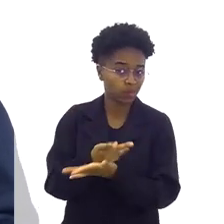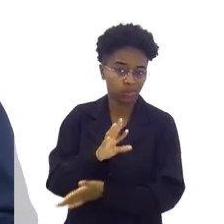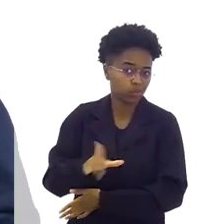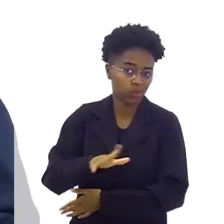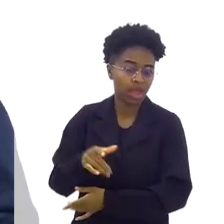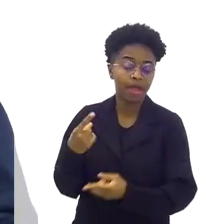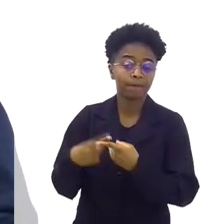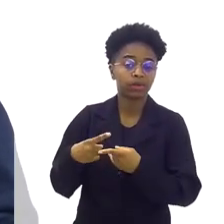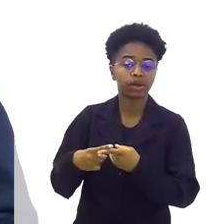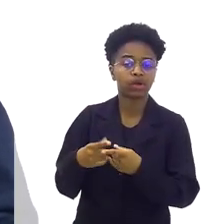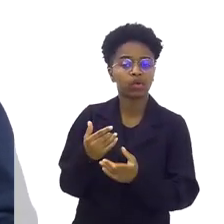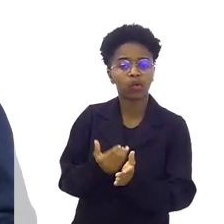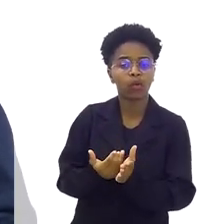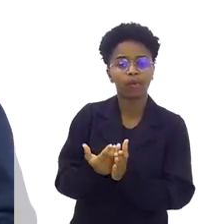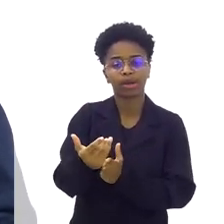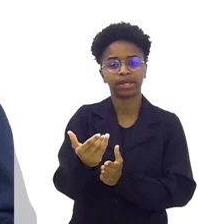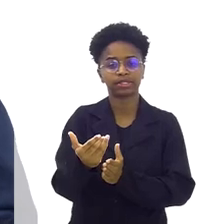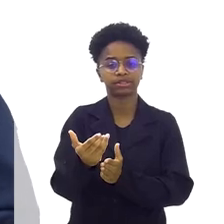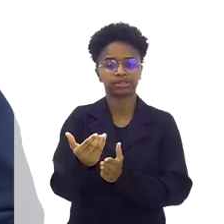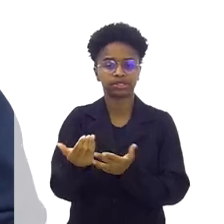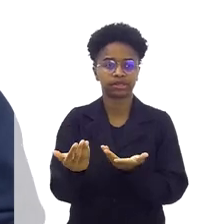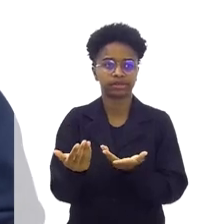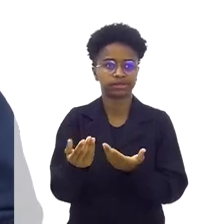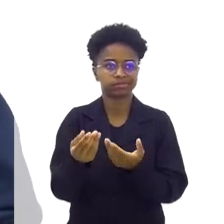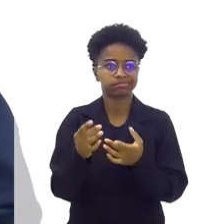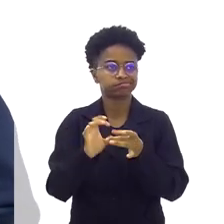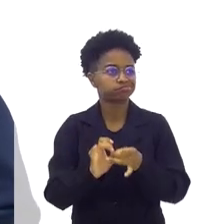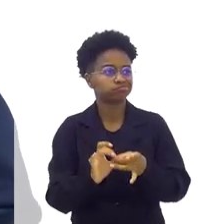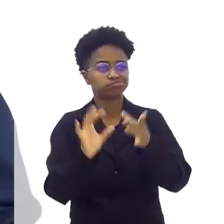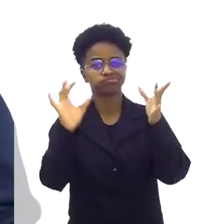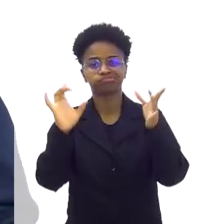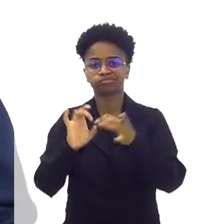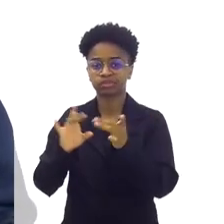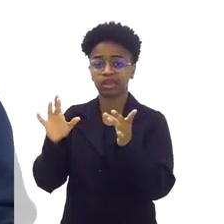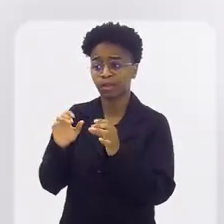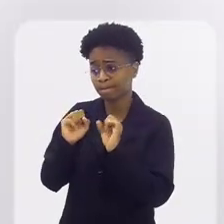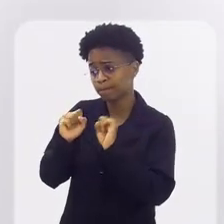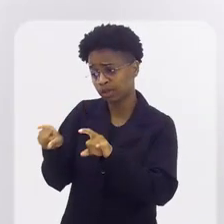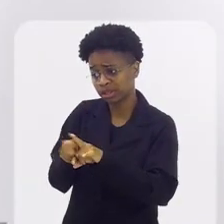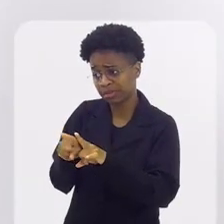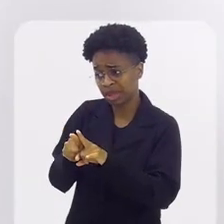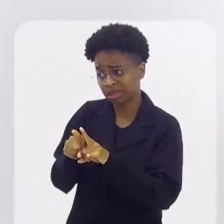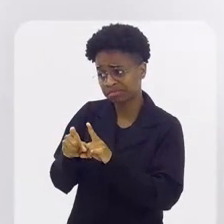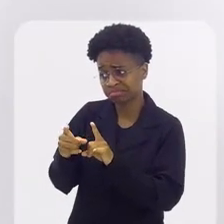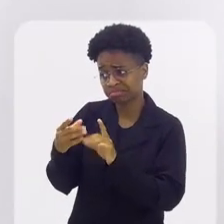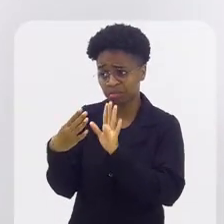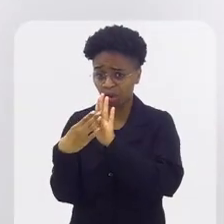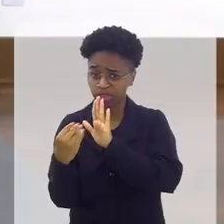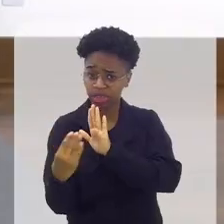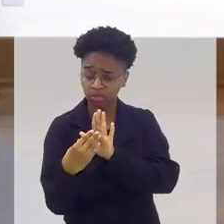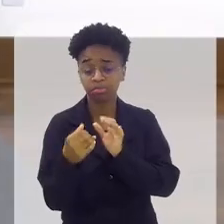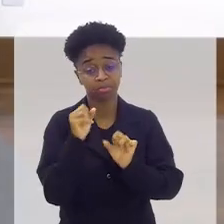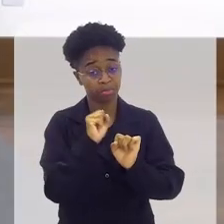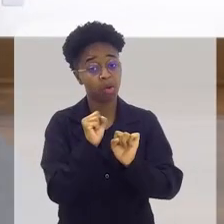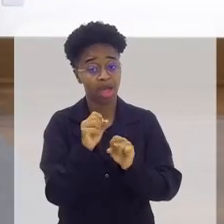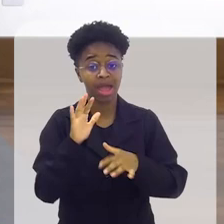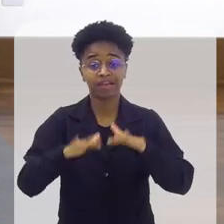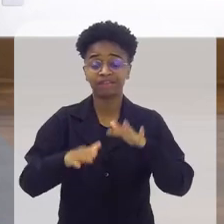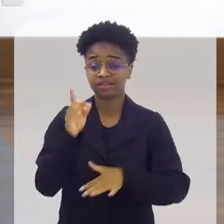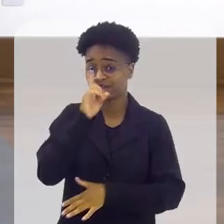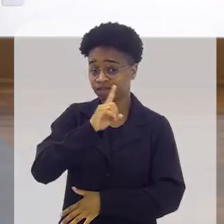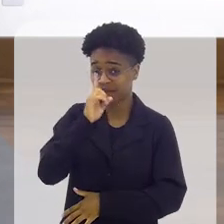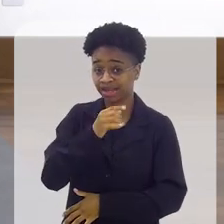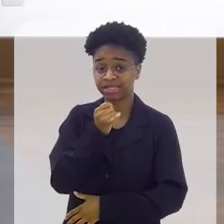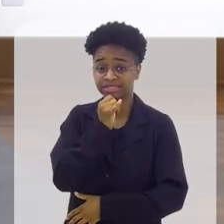porque aí é onde começa a entrar esse desprendimento de... Pode ser também uma inspiração? Pode ser. Às vezes